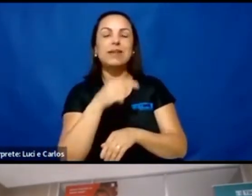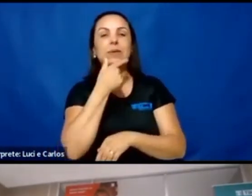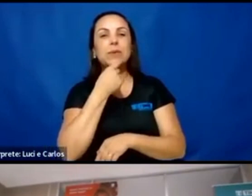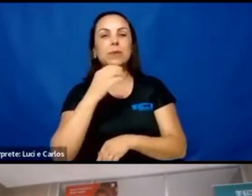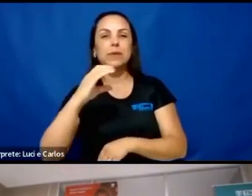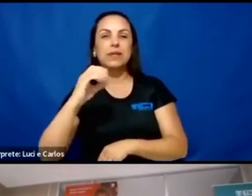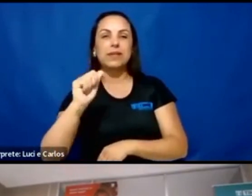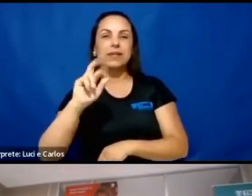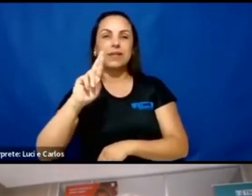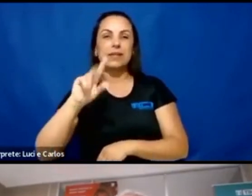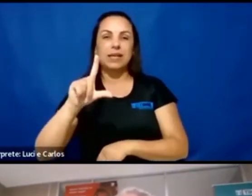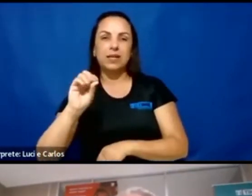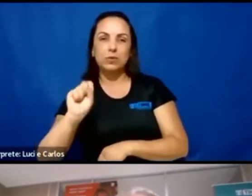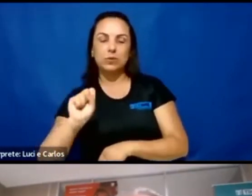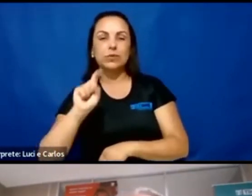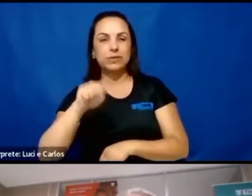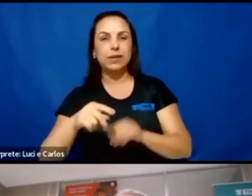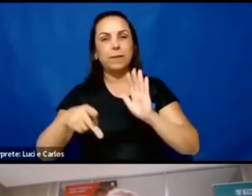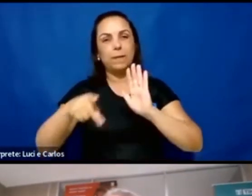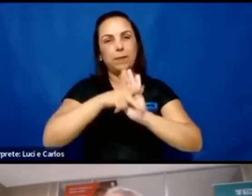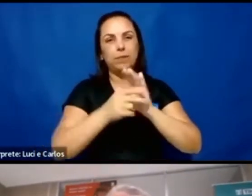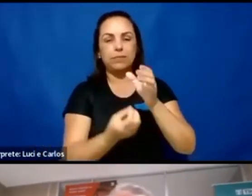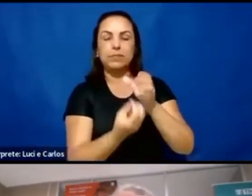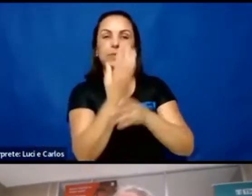muito boa noite. Liga teu áudio.